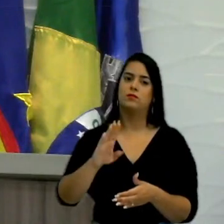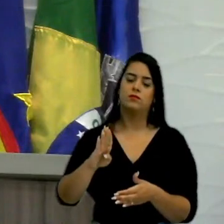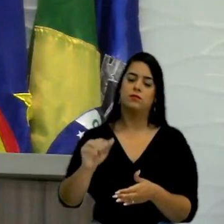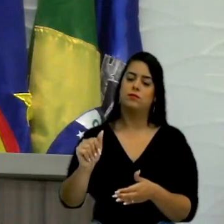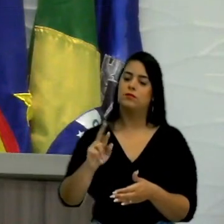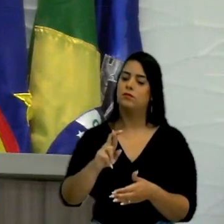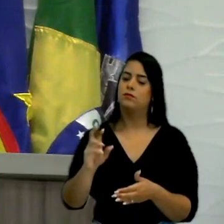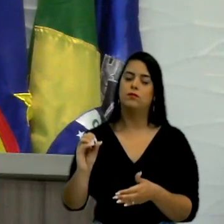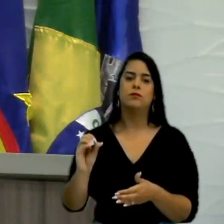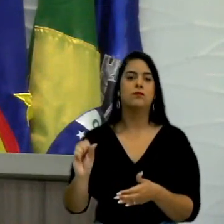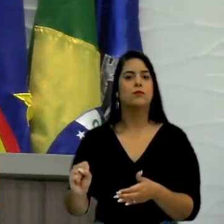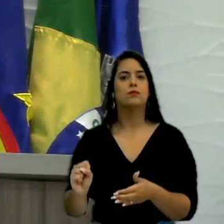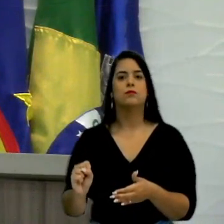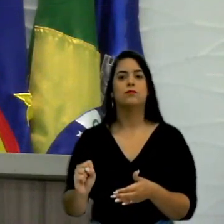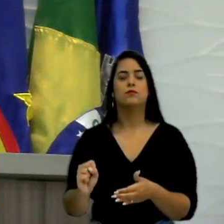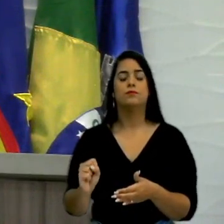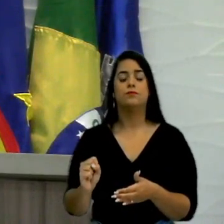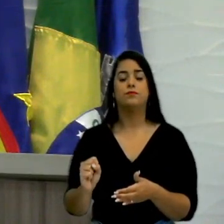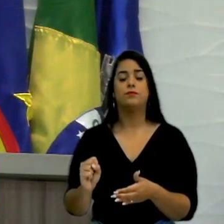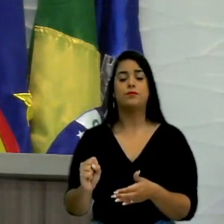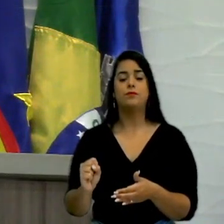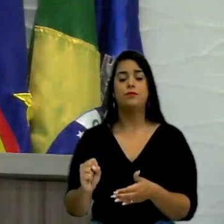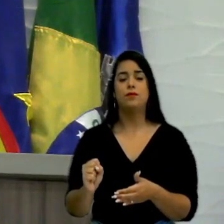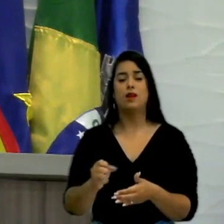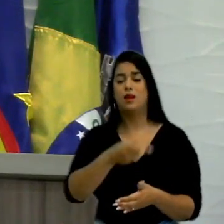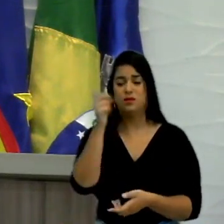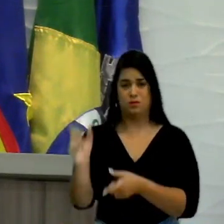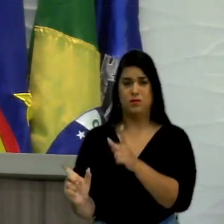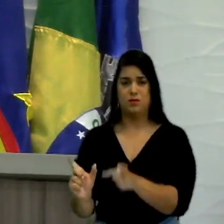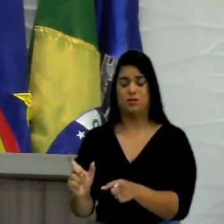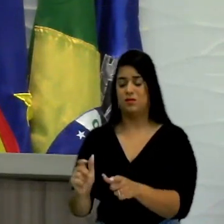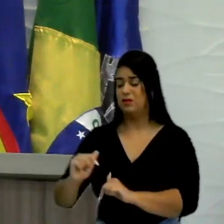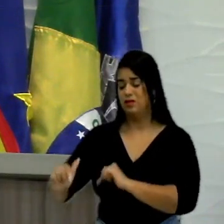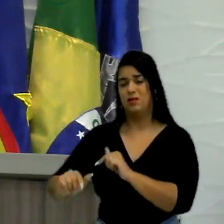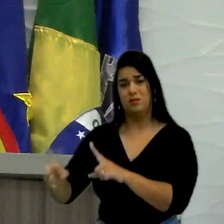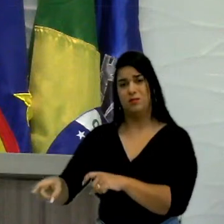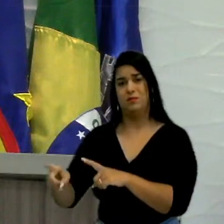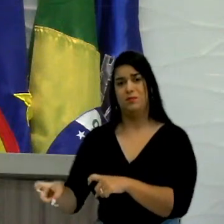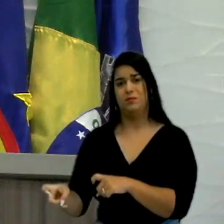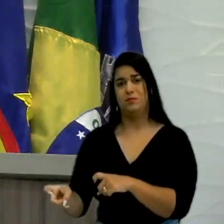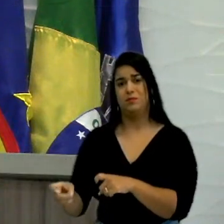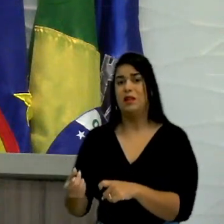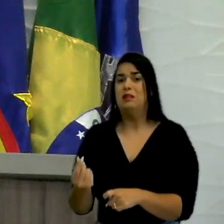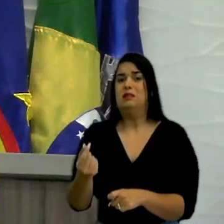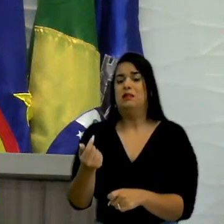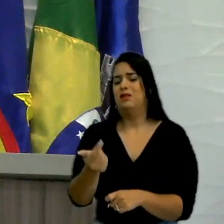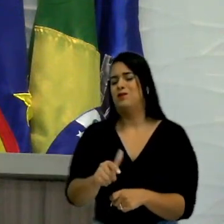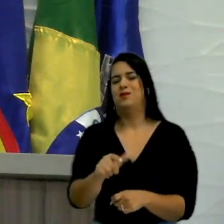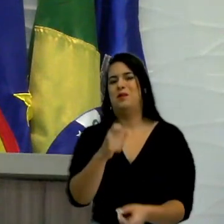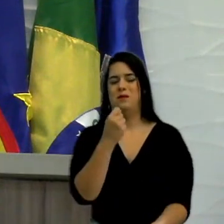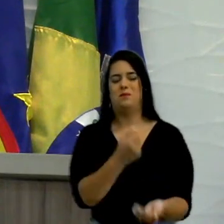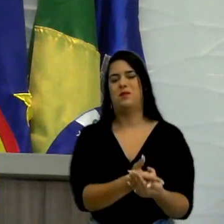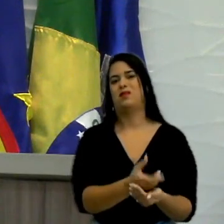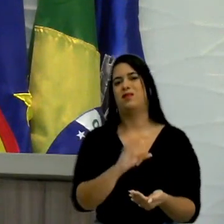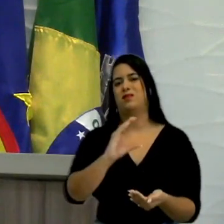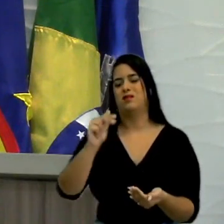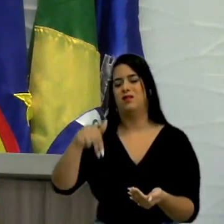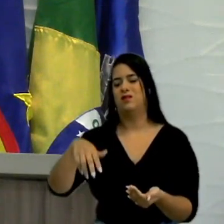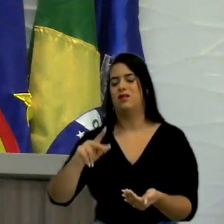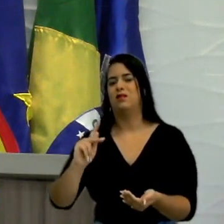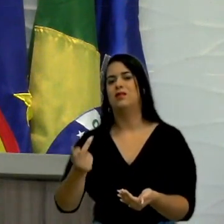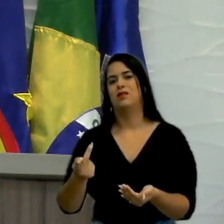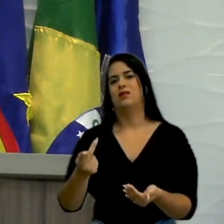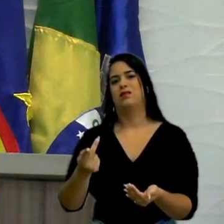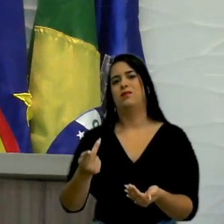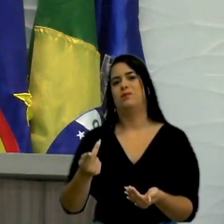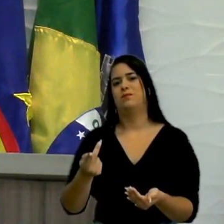do nosso povo do campo, que não tem condições de tirar uma habilitação, né, por conta de questões financeiras, mas com esse projeto que foi apresentado,